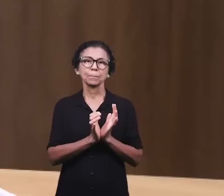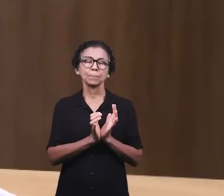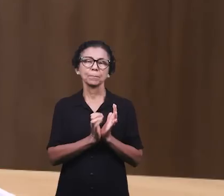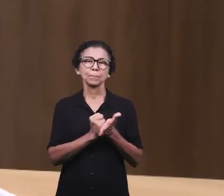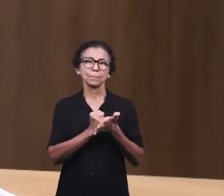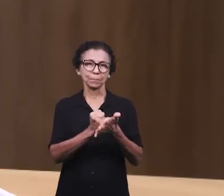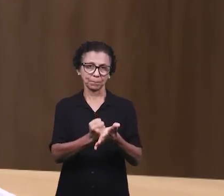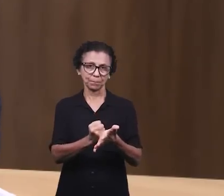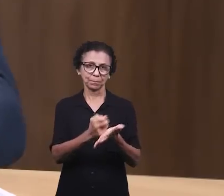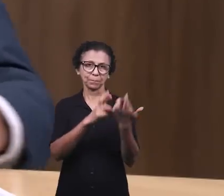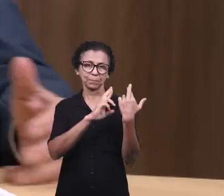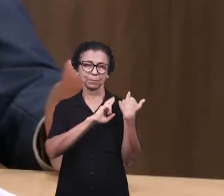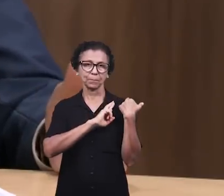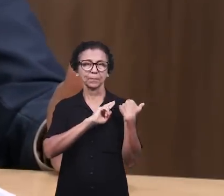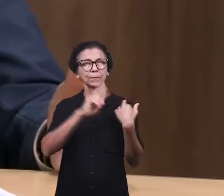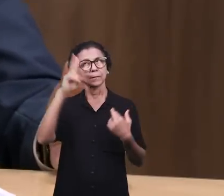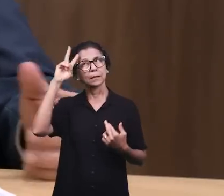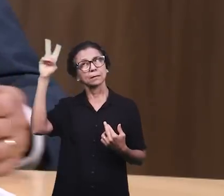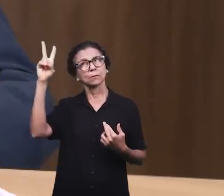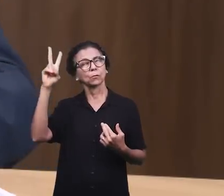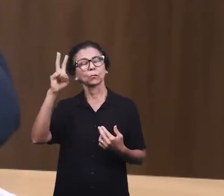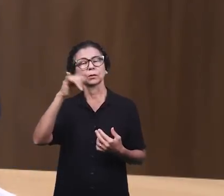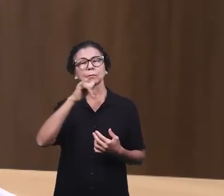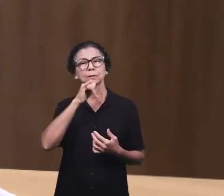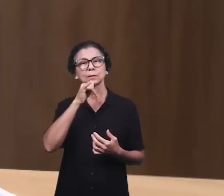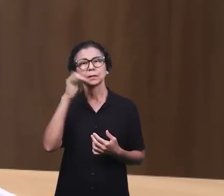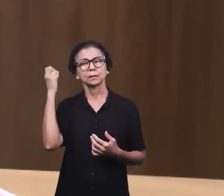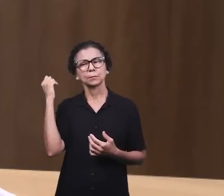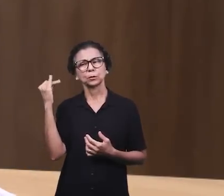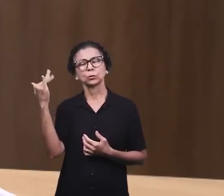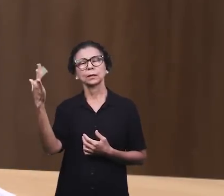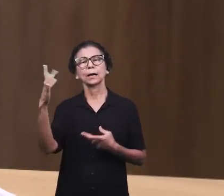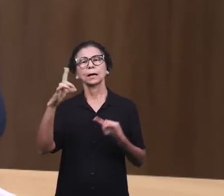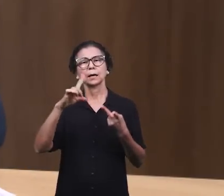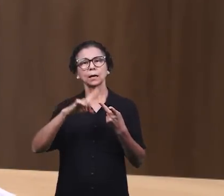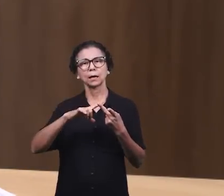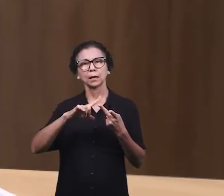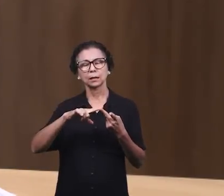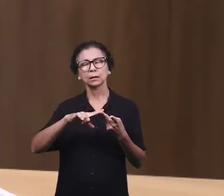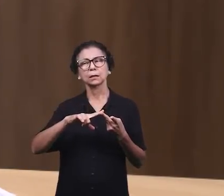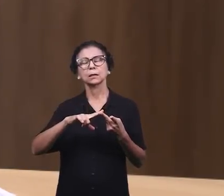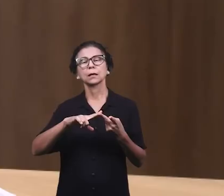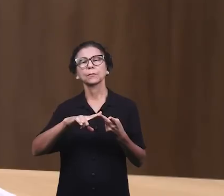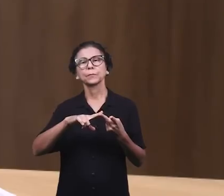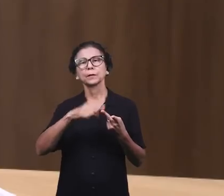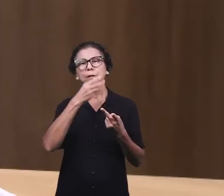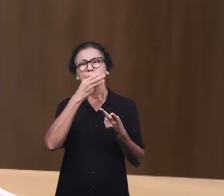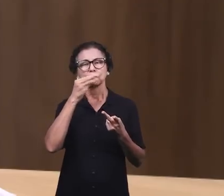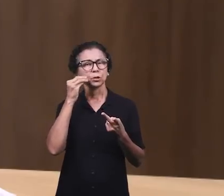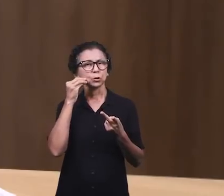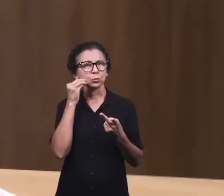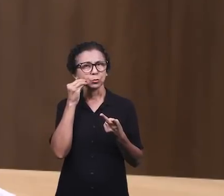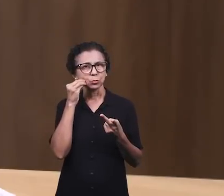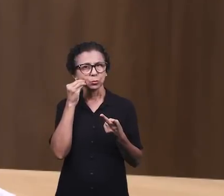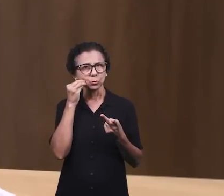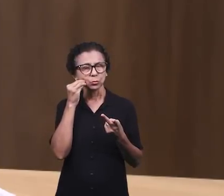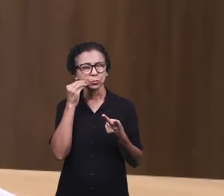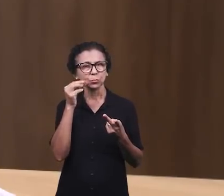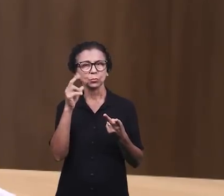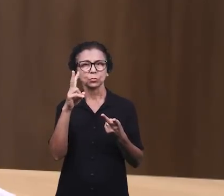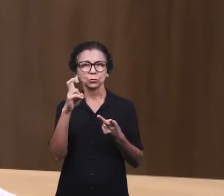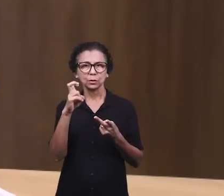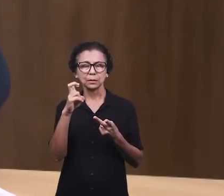por aquele dia ia de madrugada, fazia de madrugada, passava o dia, tinha uns que fazia aquele jejum de 5 até depois